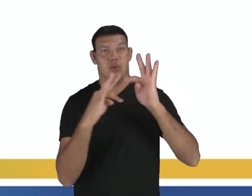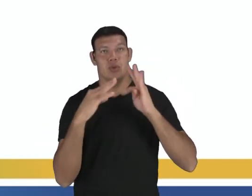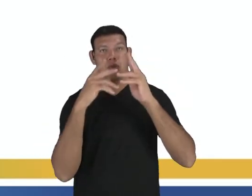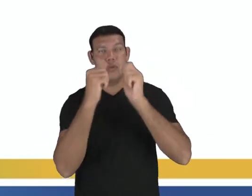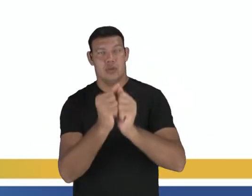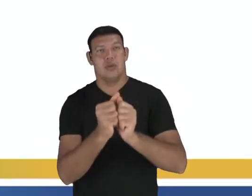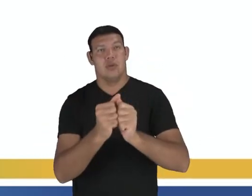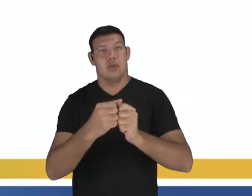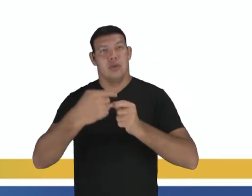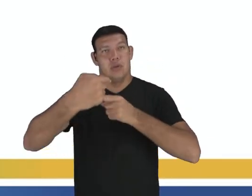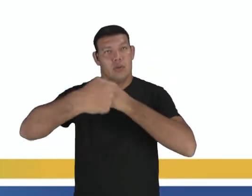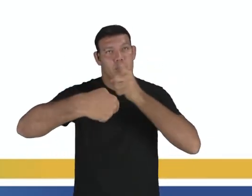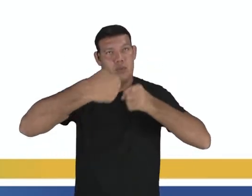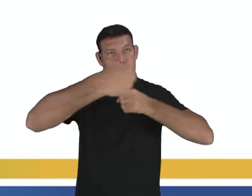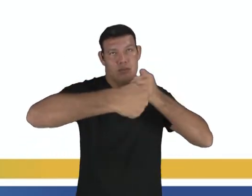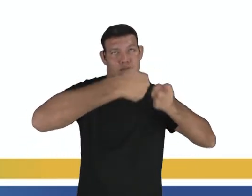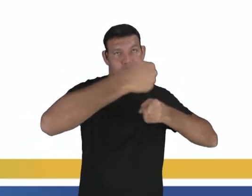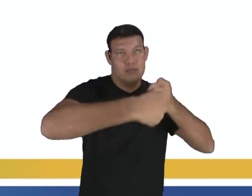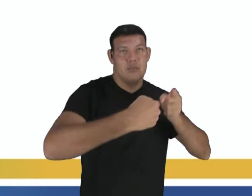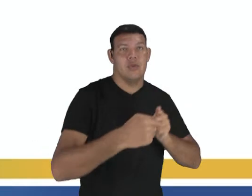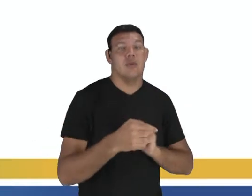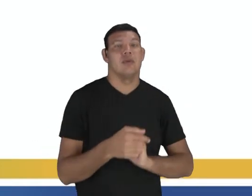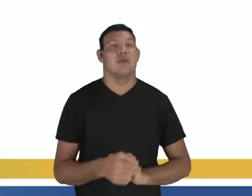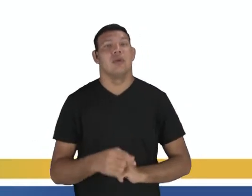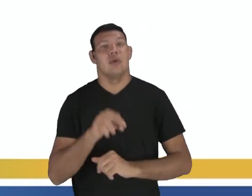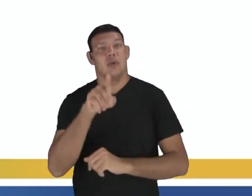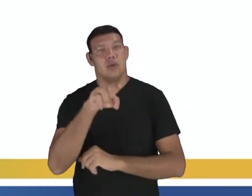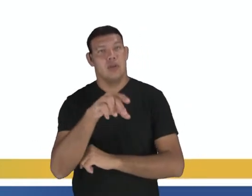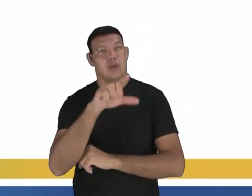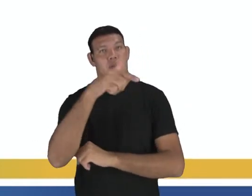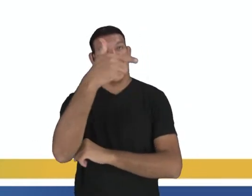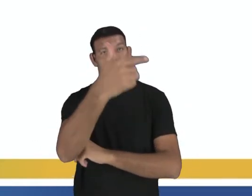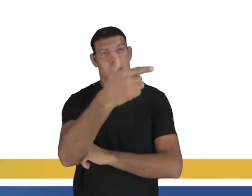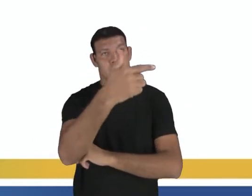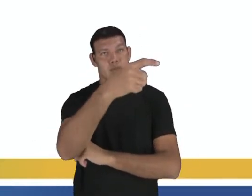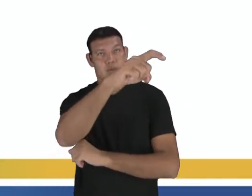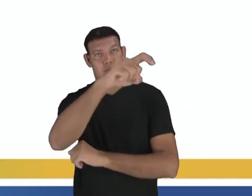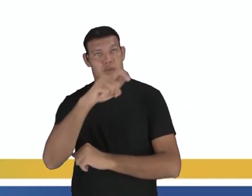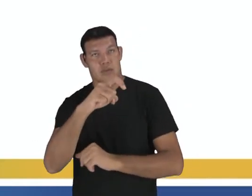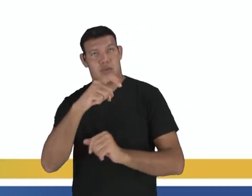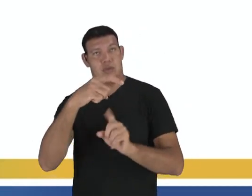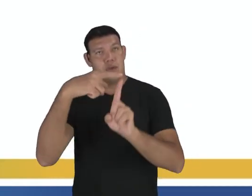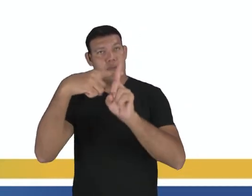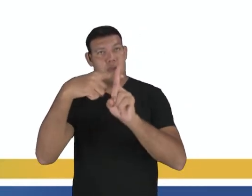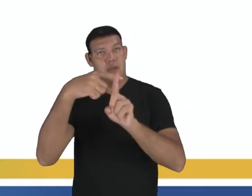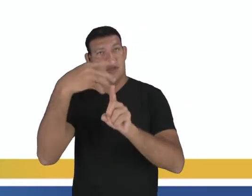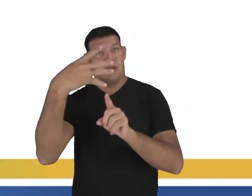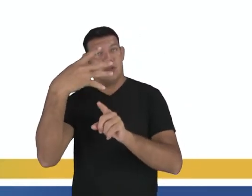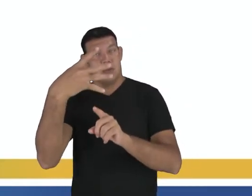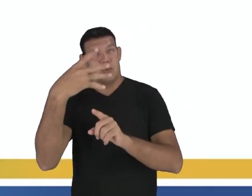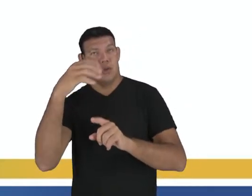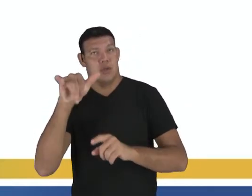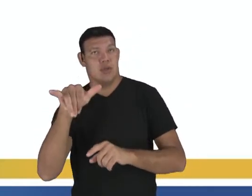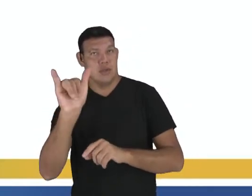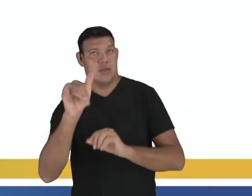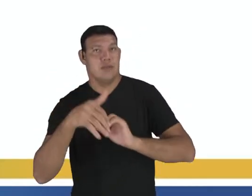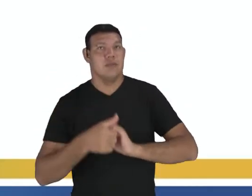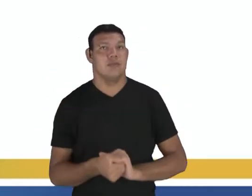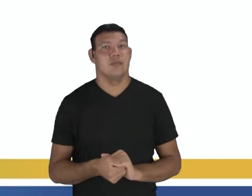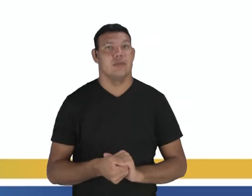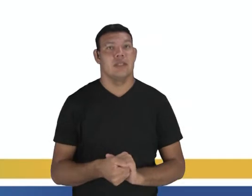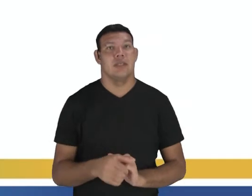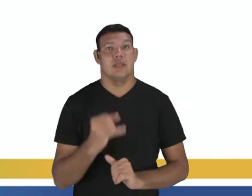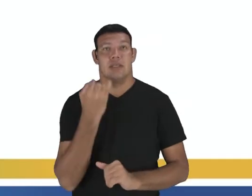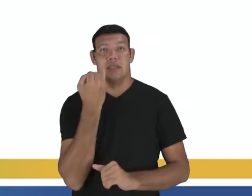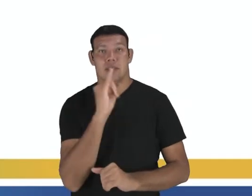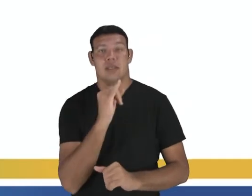o x. O y, ele está representando o skate. E cada skate tem 4 rodas. Por isso que